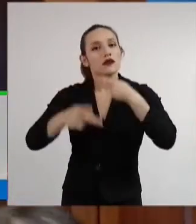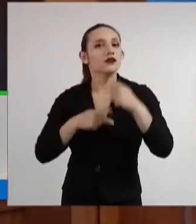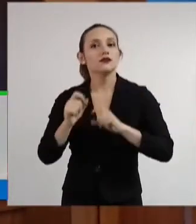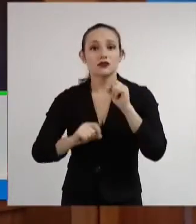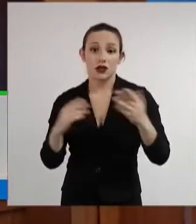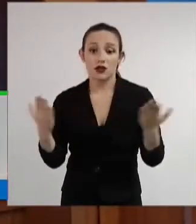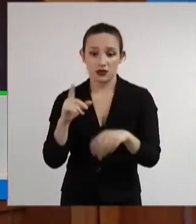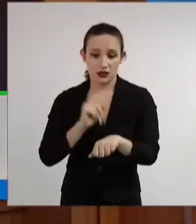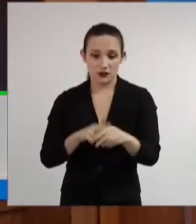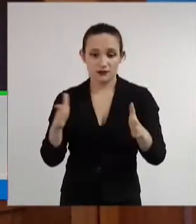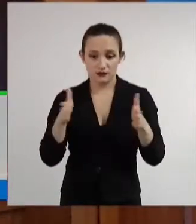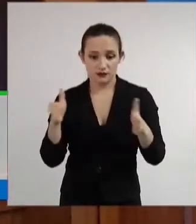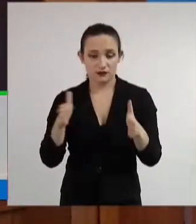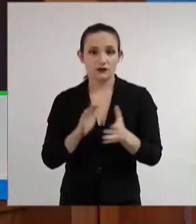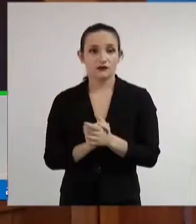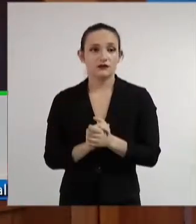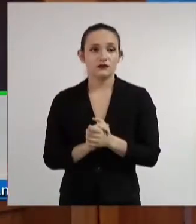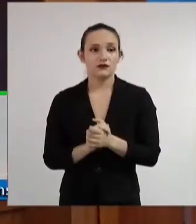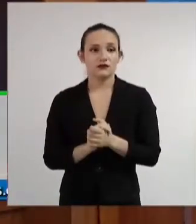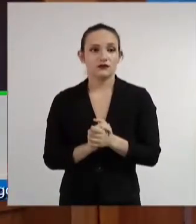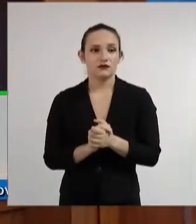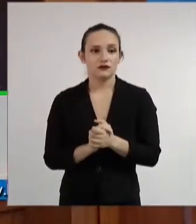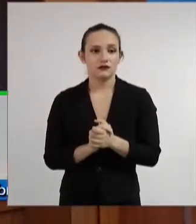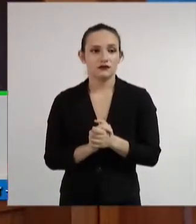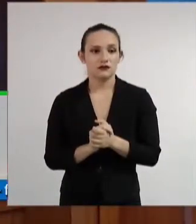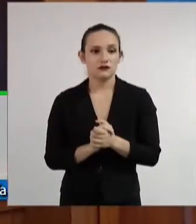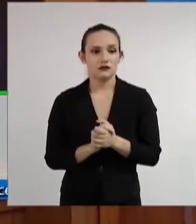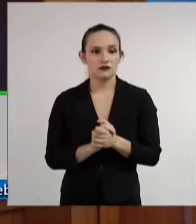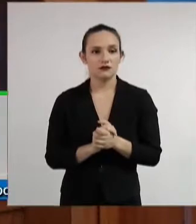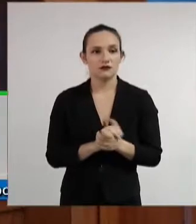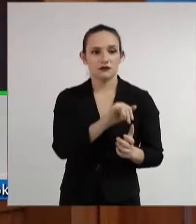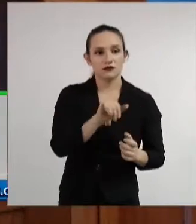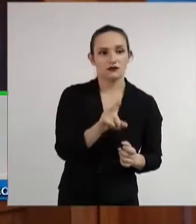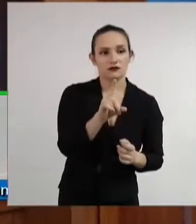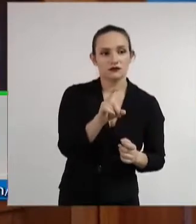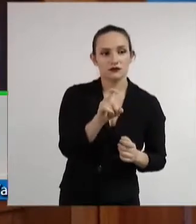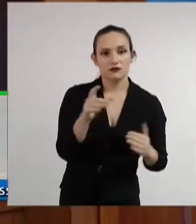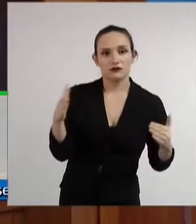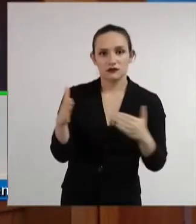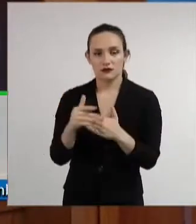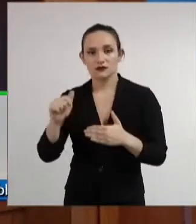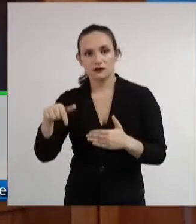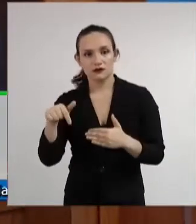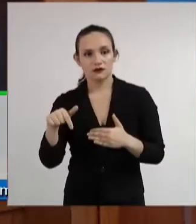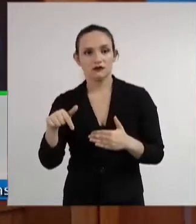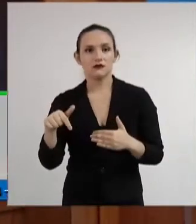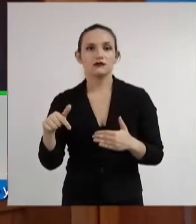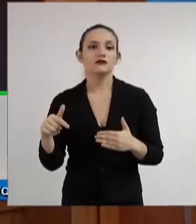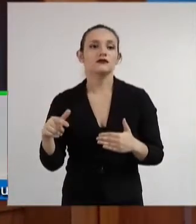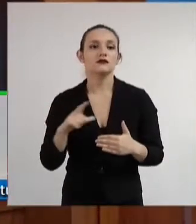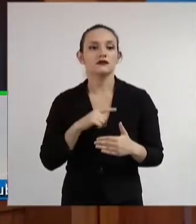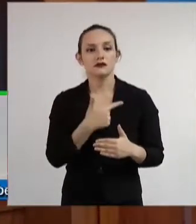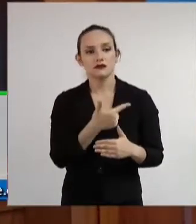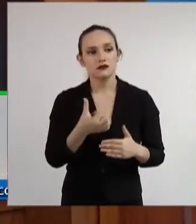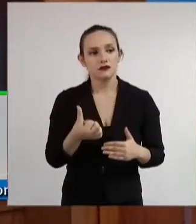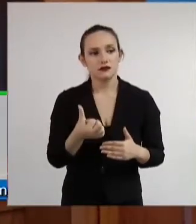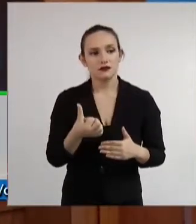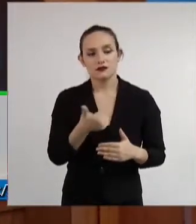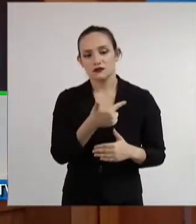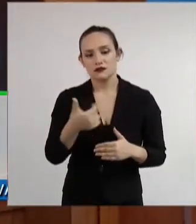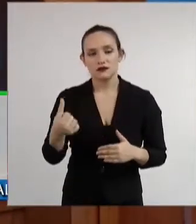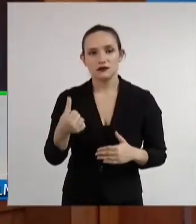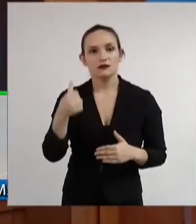neste período de janeiro até agora, 26 mulheres